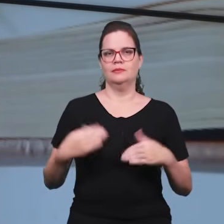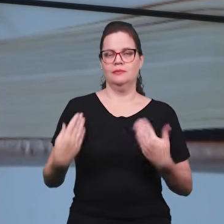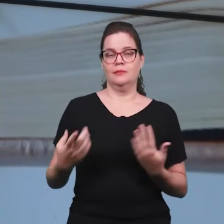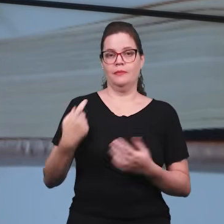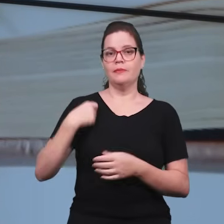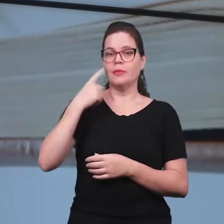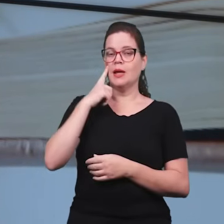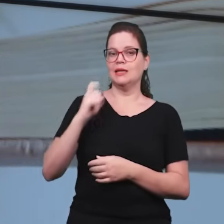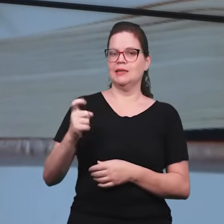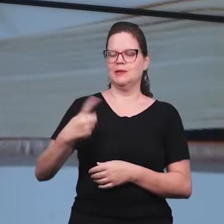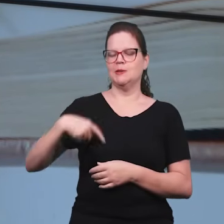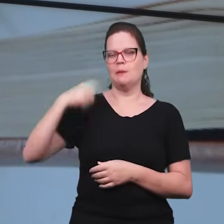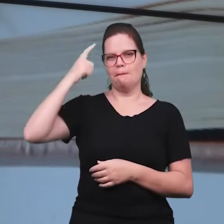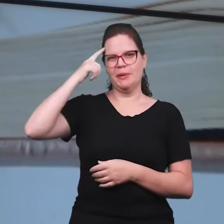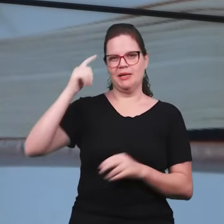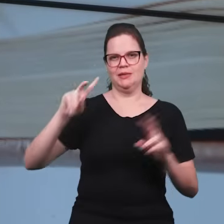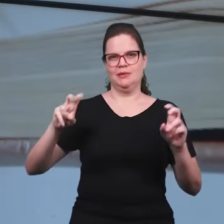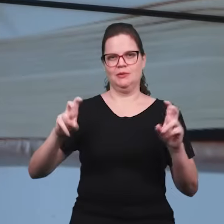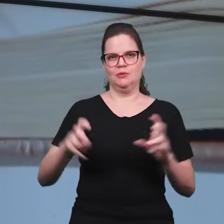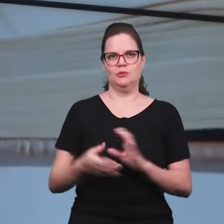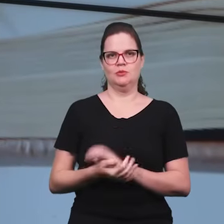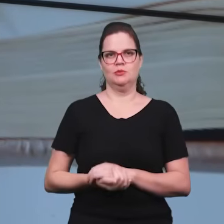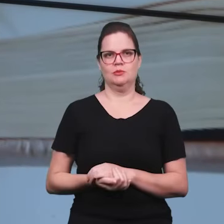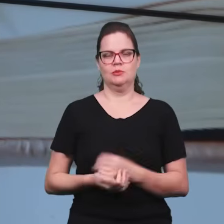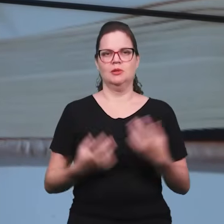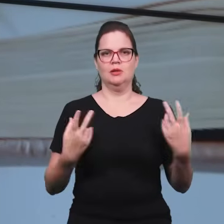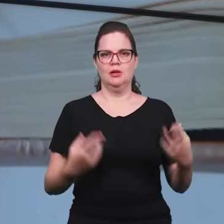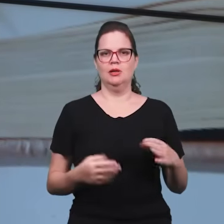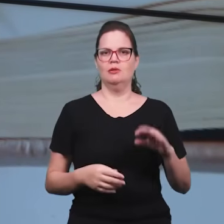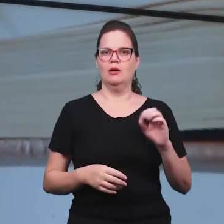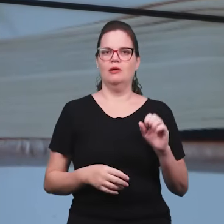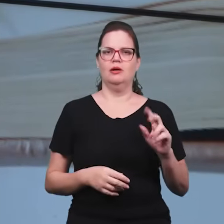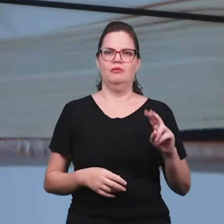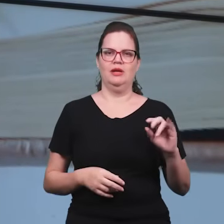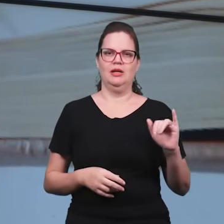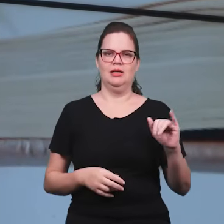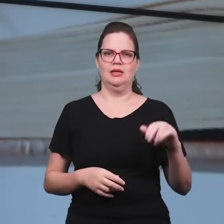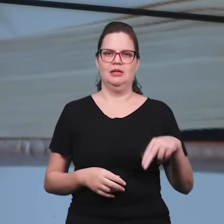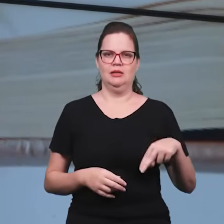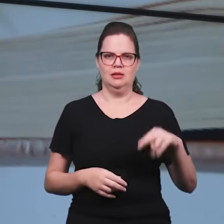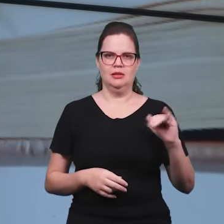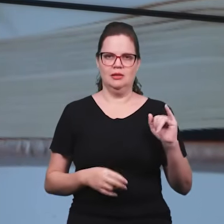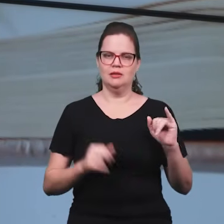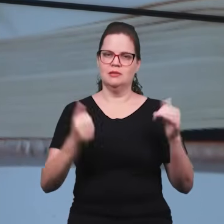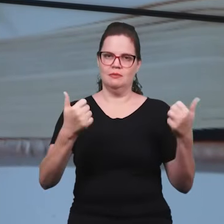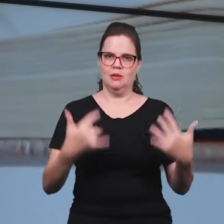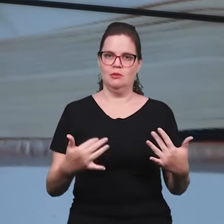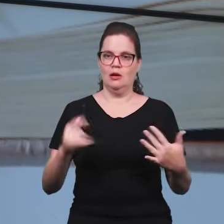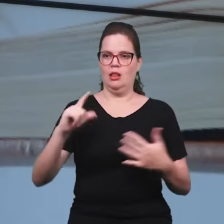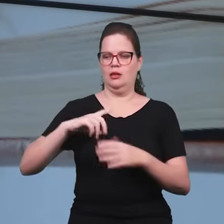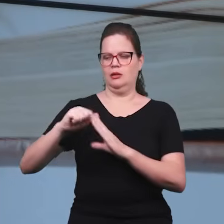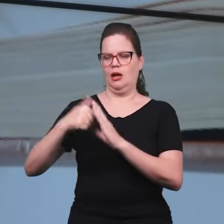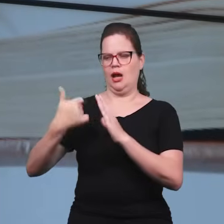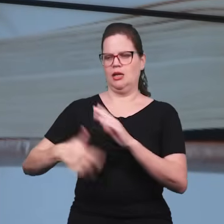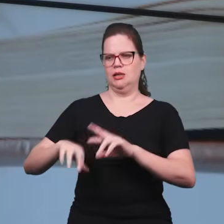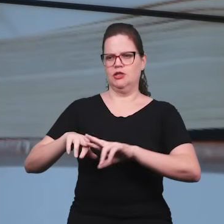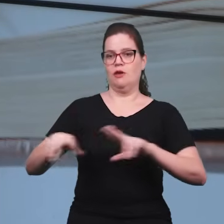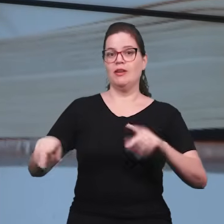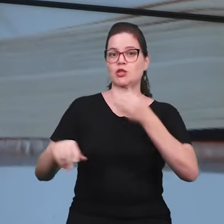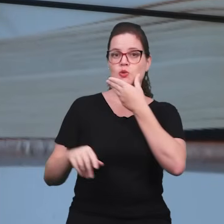interessante nós pensarmos nisso, porque, como a Eveline falou, ela tem várias características, o marido